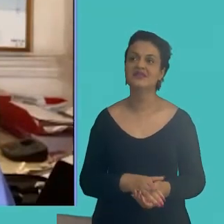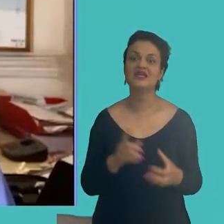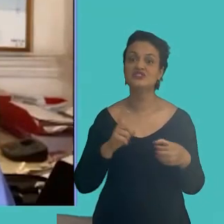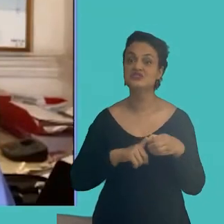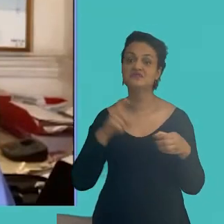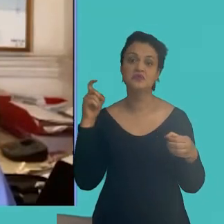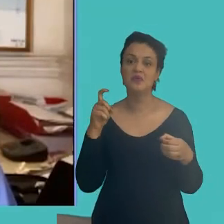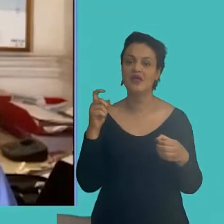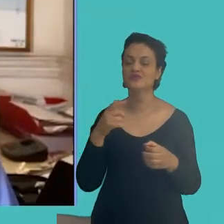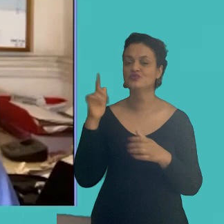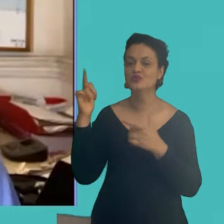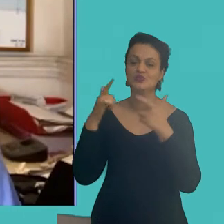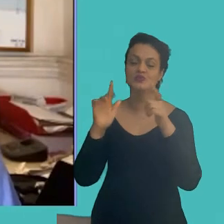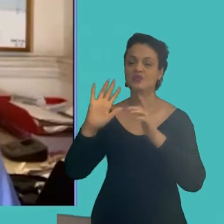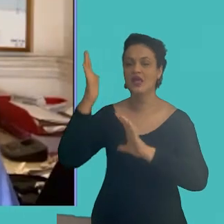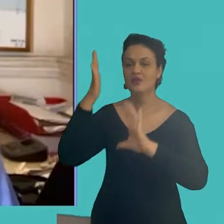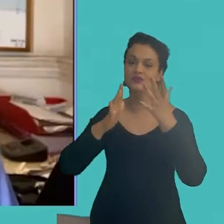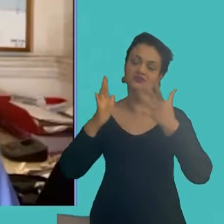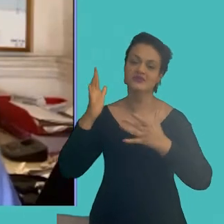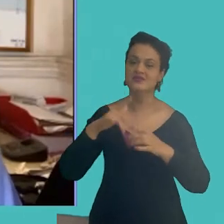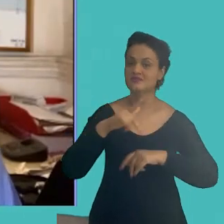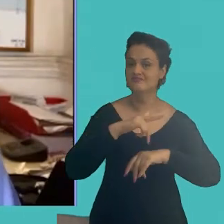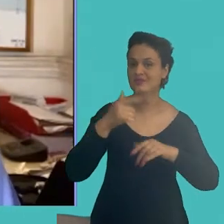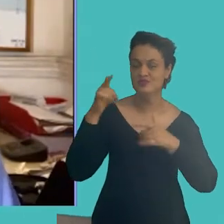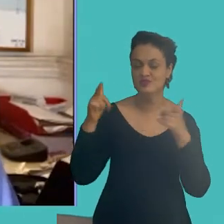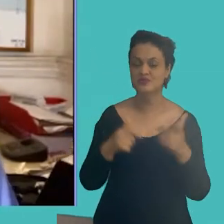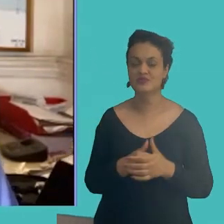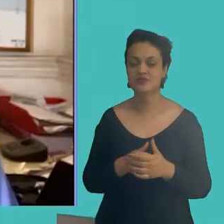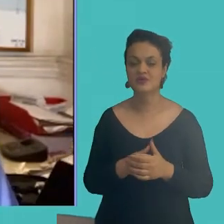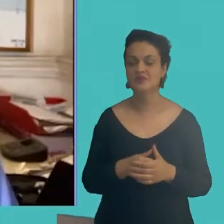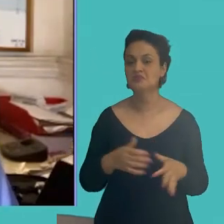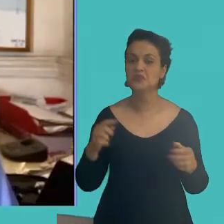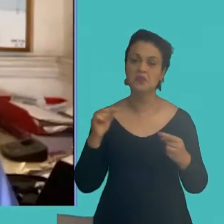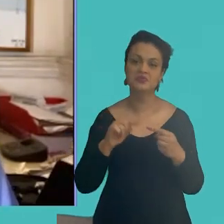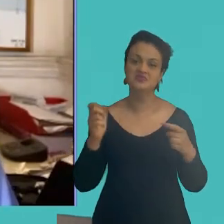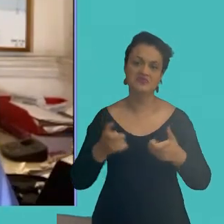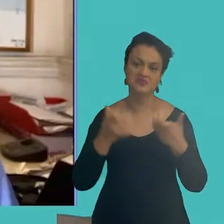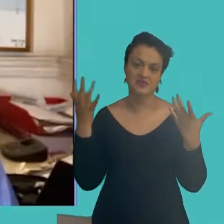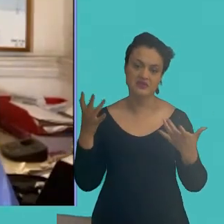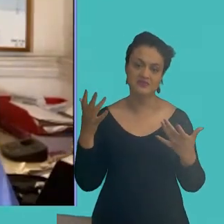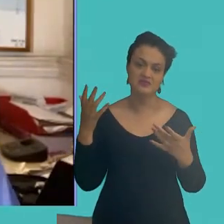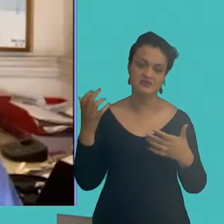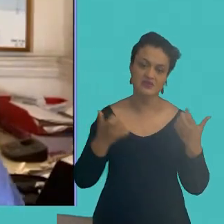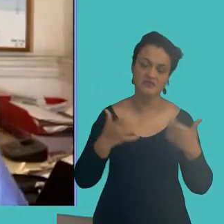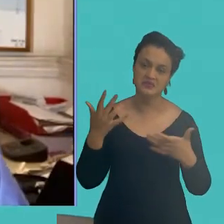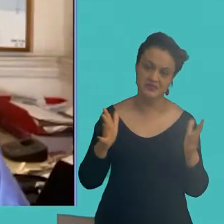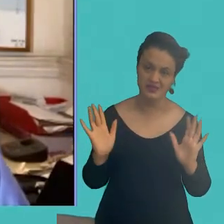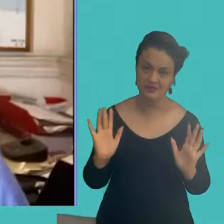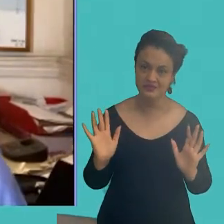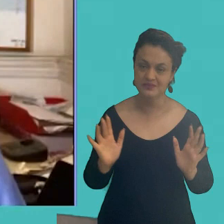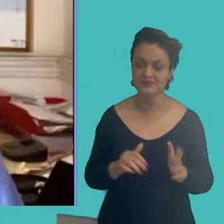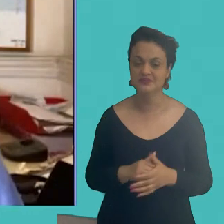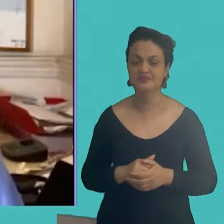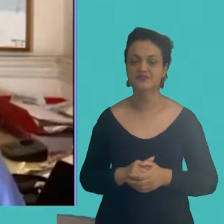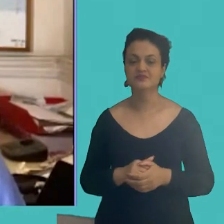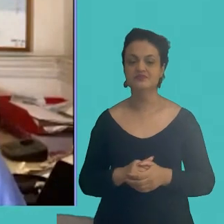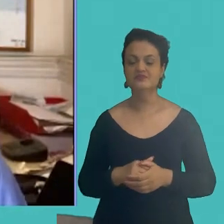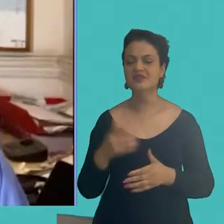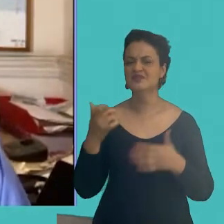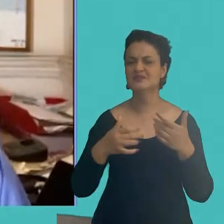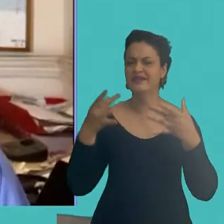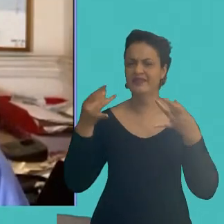acontecimentos internacionais. Não estamos, por uma série de razões que também não cabe aqui entrar e perder o tempo de vocês descrevendo aquilo que